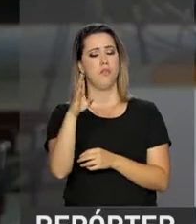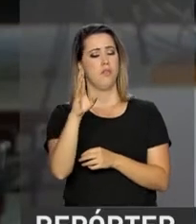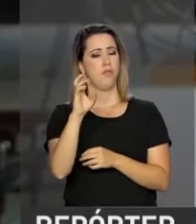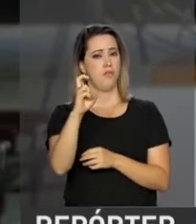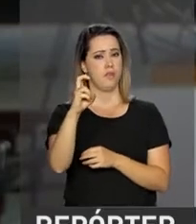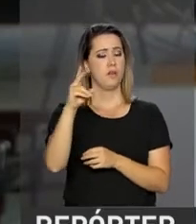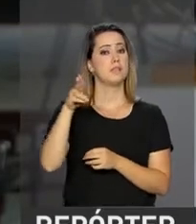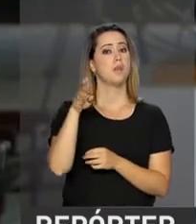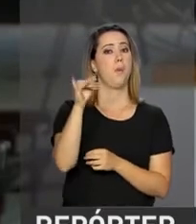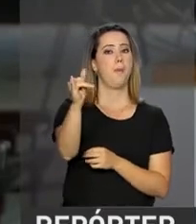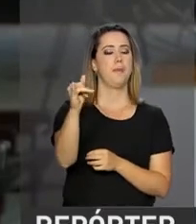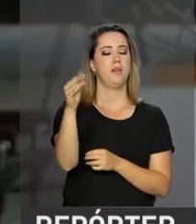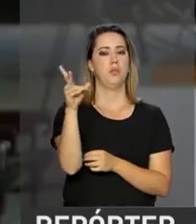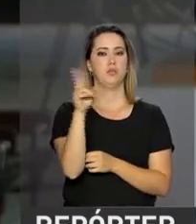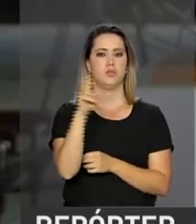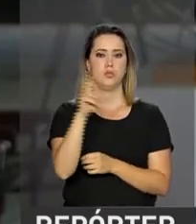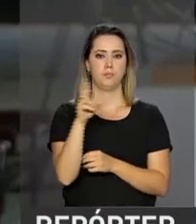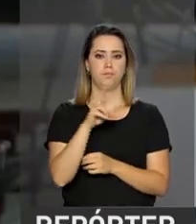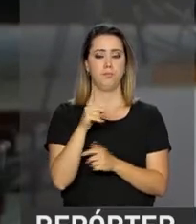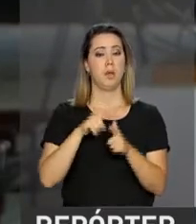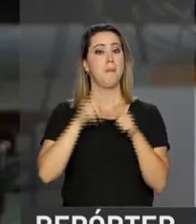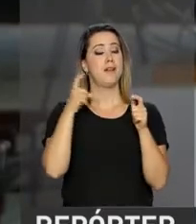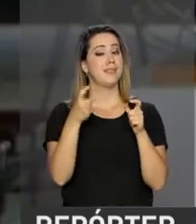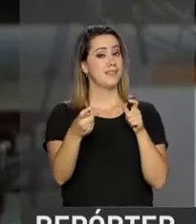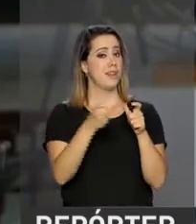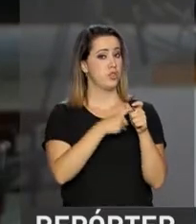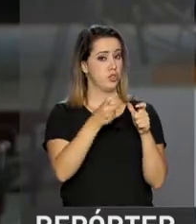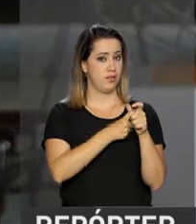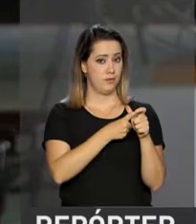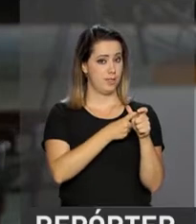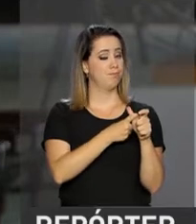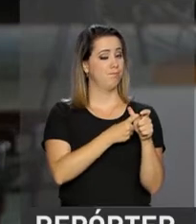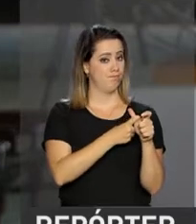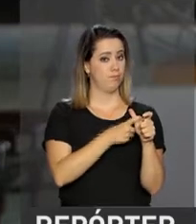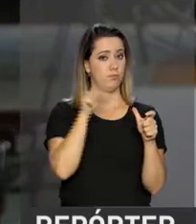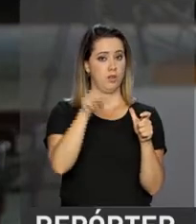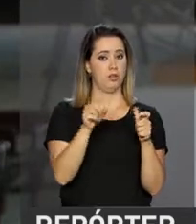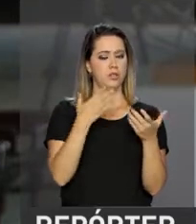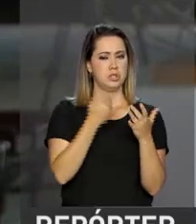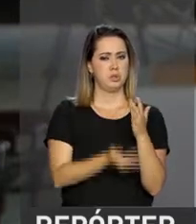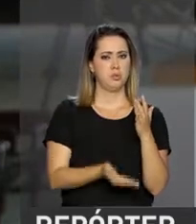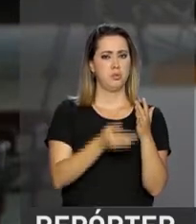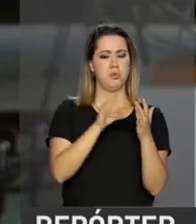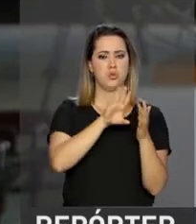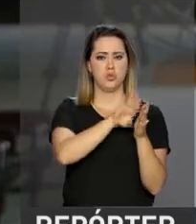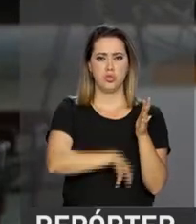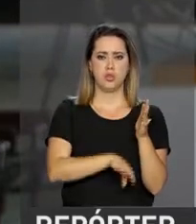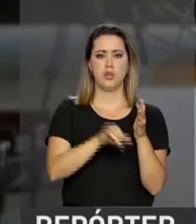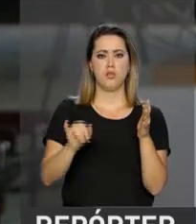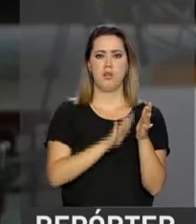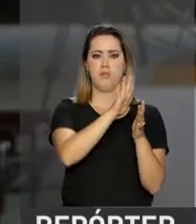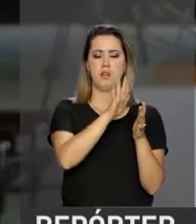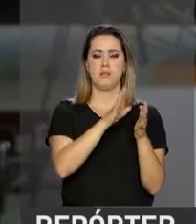R$ 19,5 bilhões. E a dívida acumulada, fechada no segundo trimestre desse ano, descontada a inflação, ou seja,